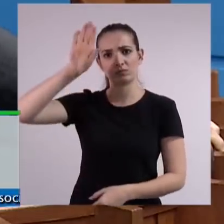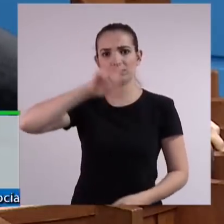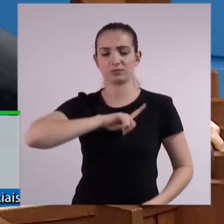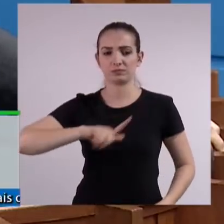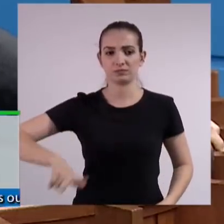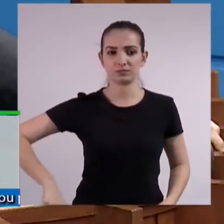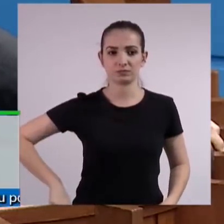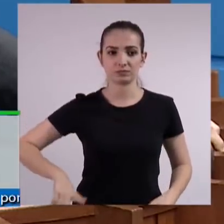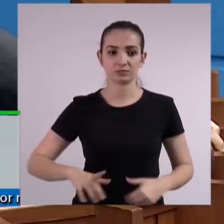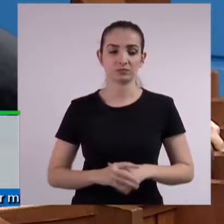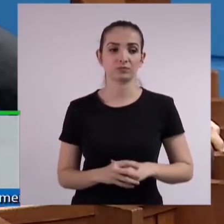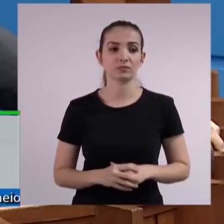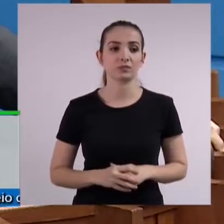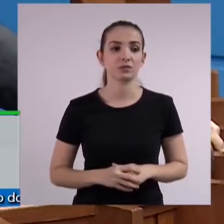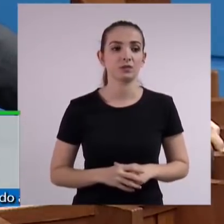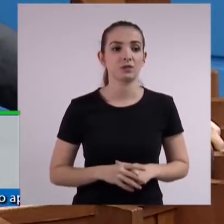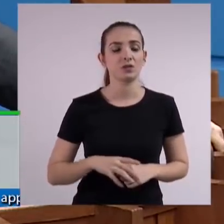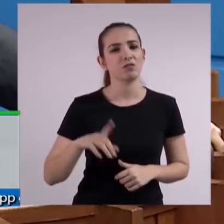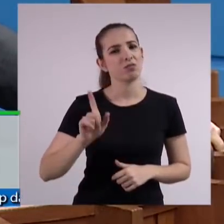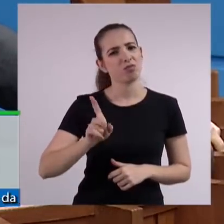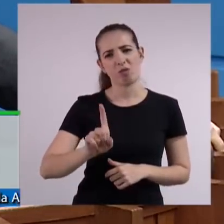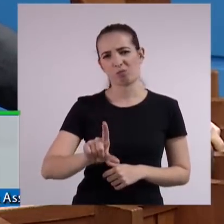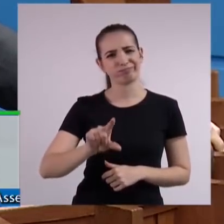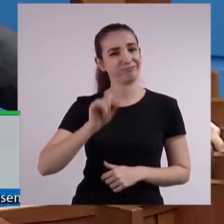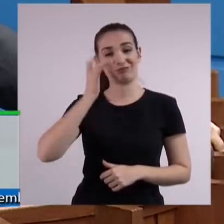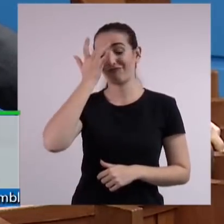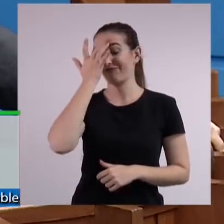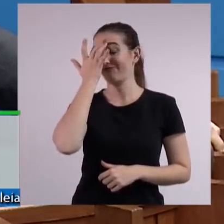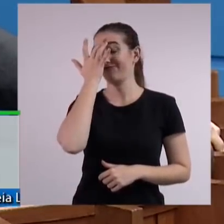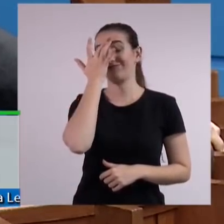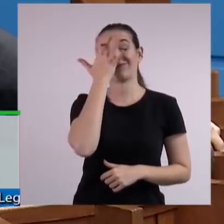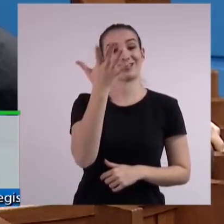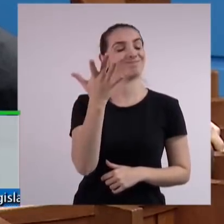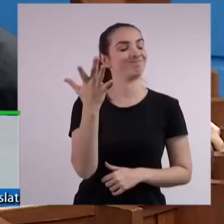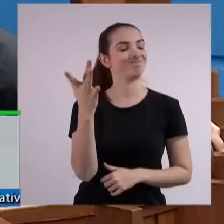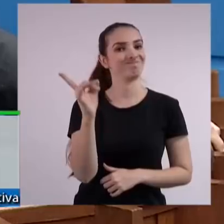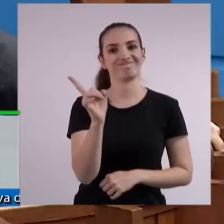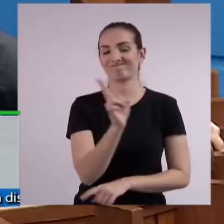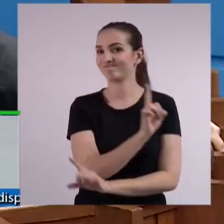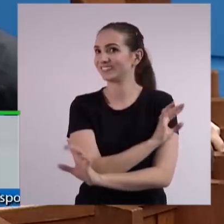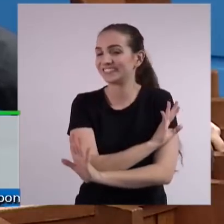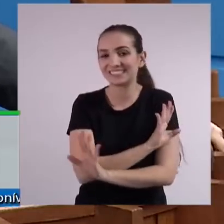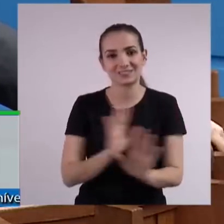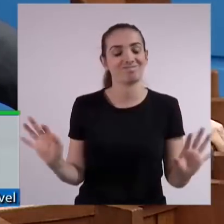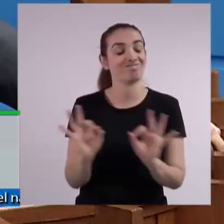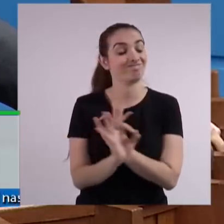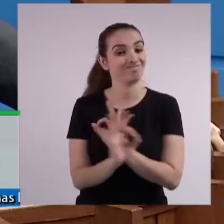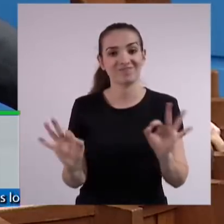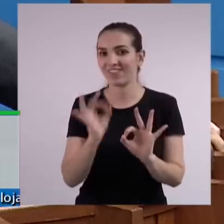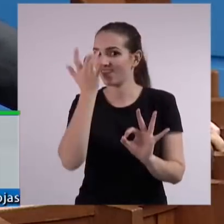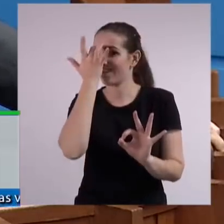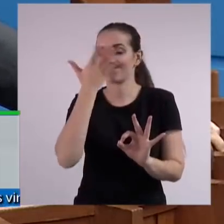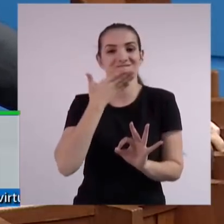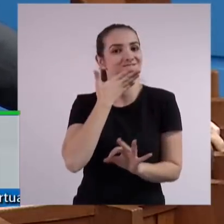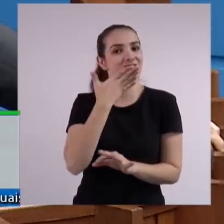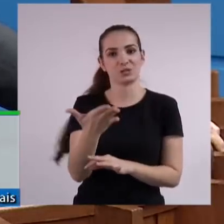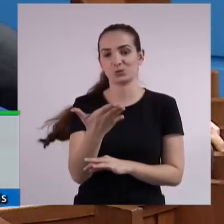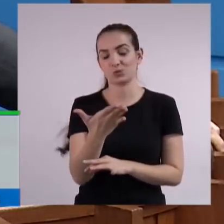governador. Não é uma decisão fácil, não foi de forma nenhuma uma decisão fácil.